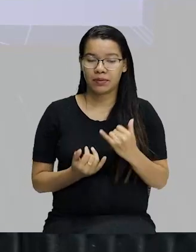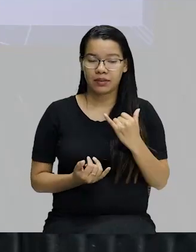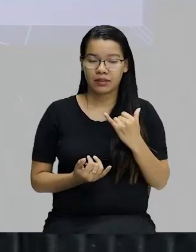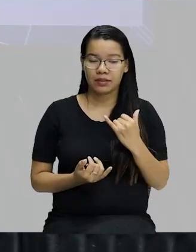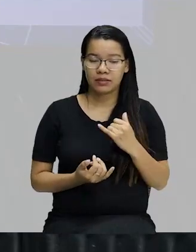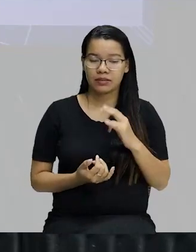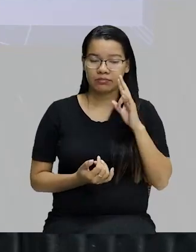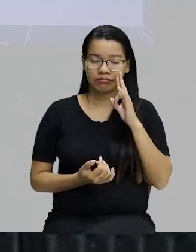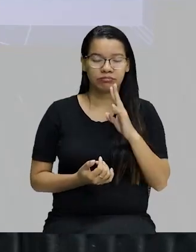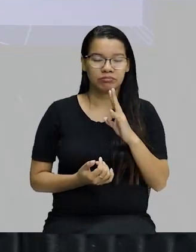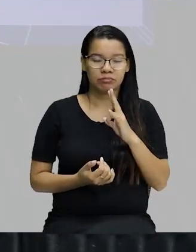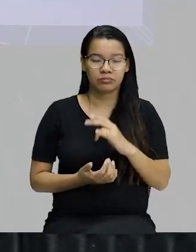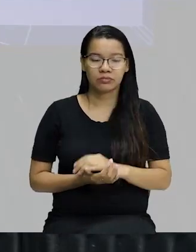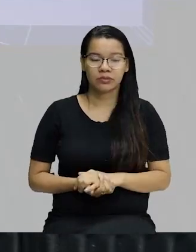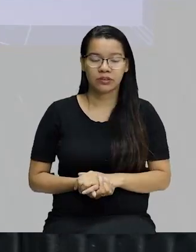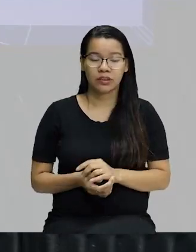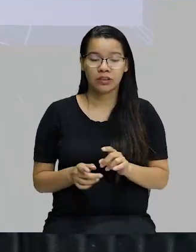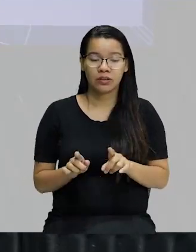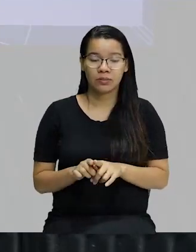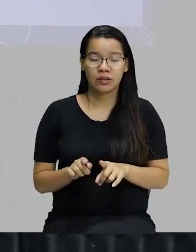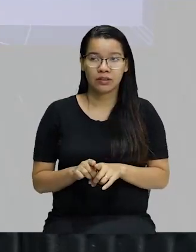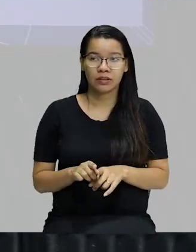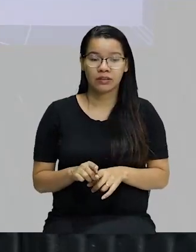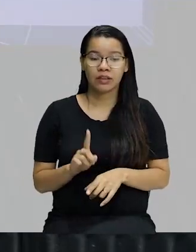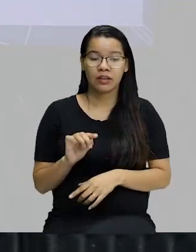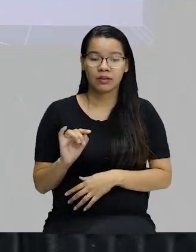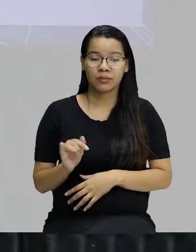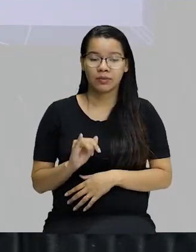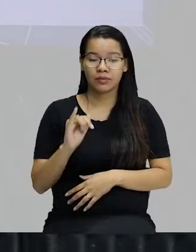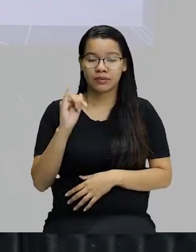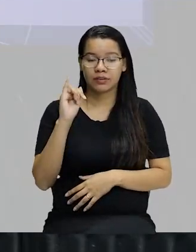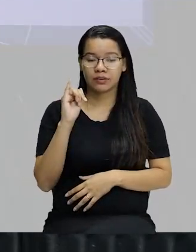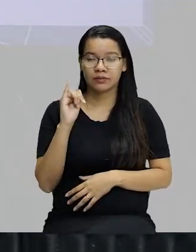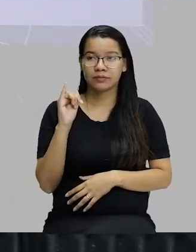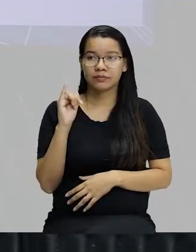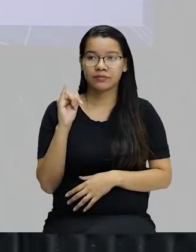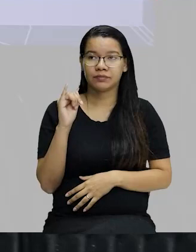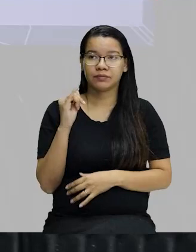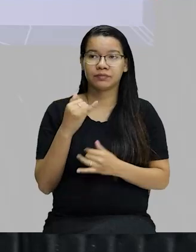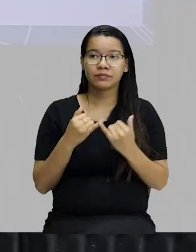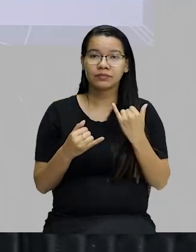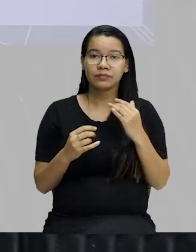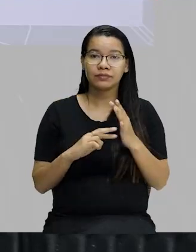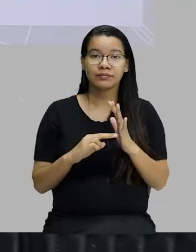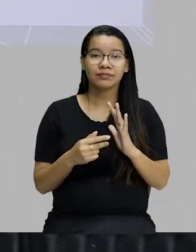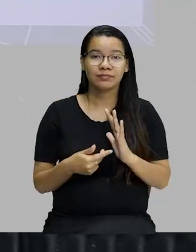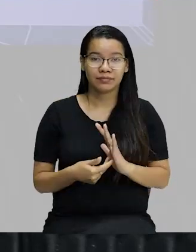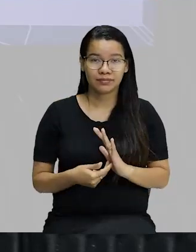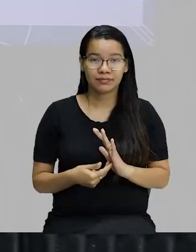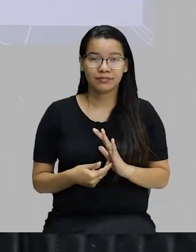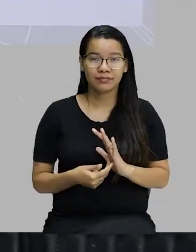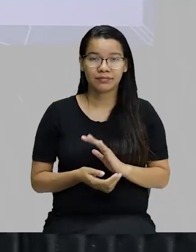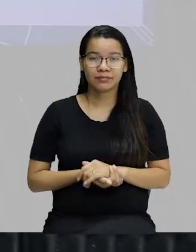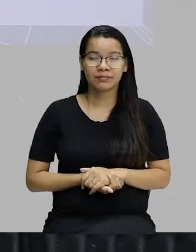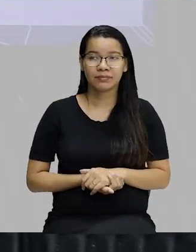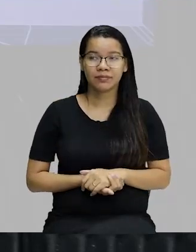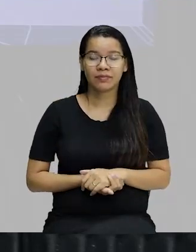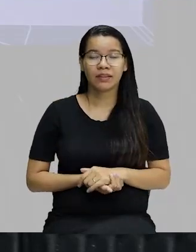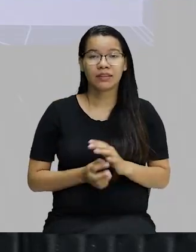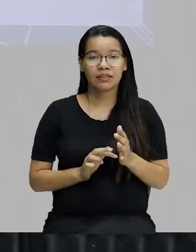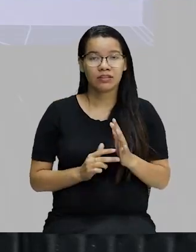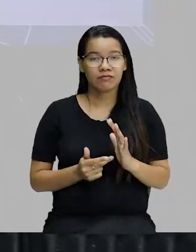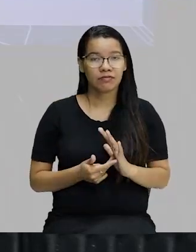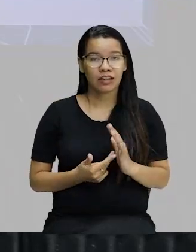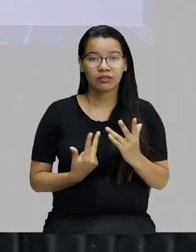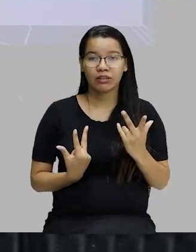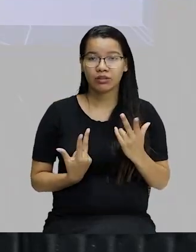olha graficamente, e tem, muito importante, a semelhança no sentido. Ela significa exatamente a mesma